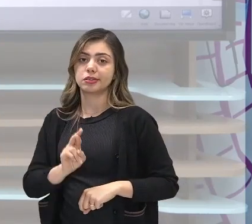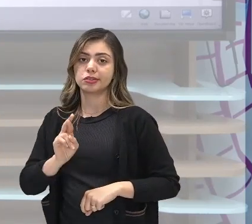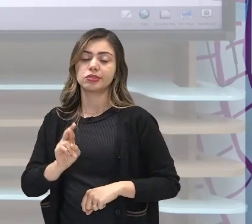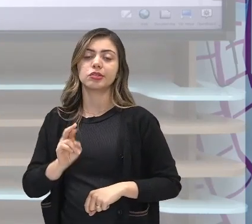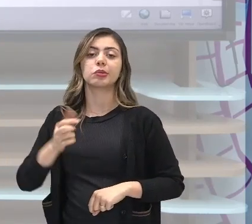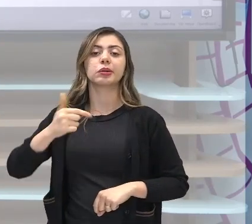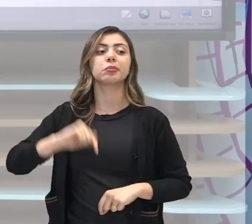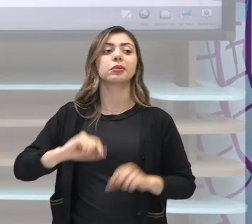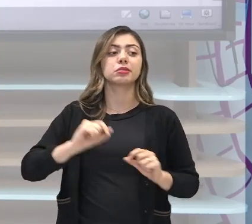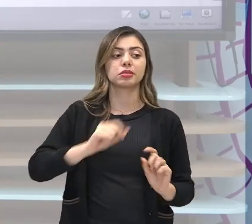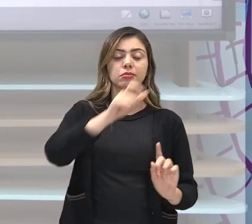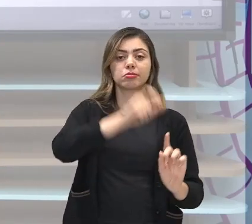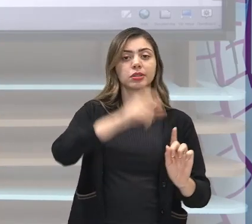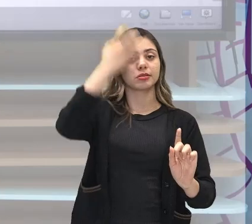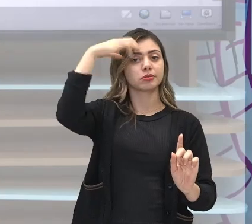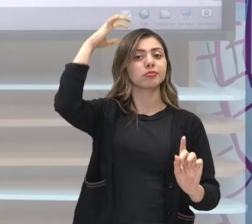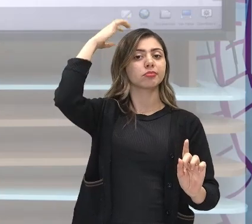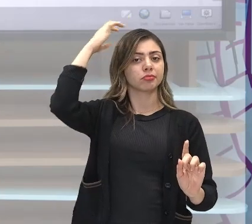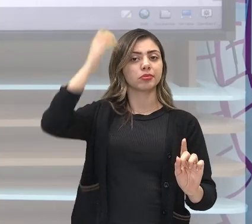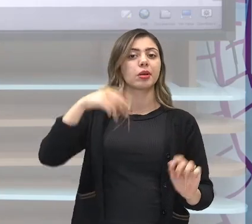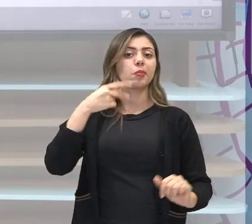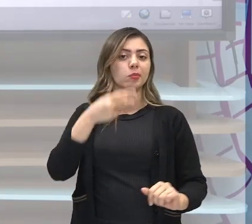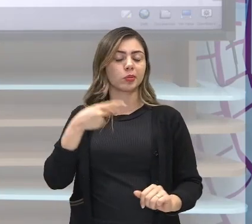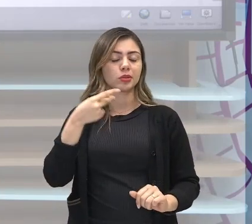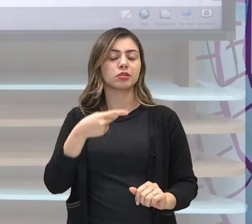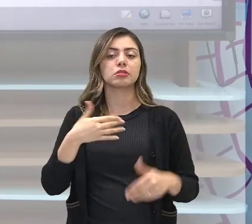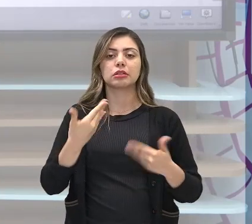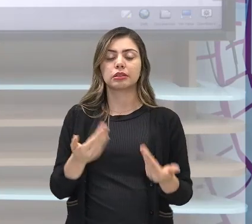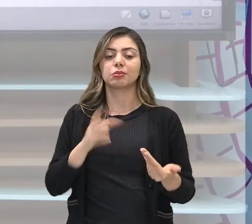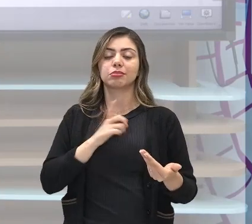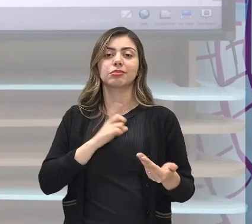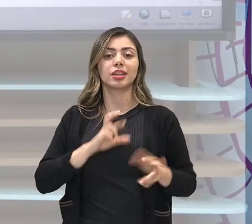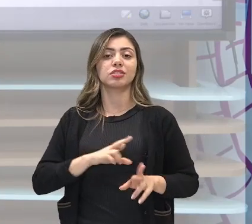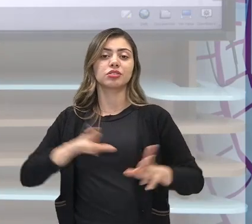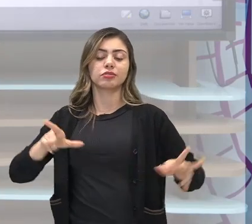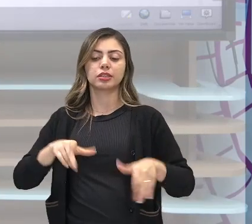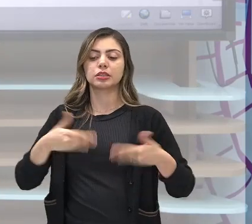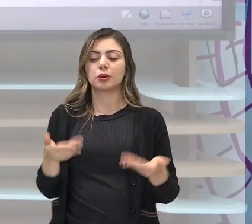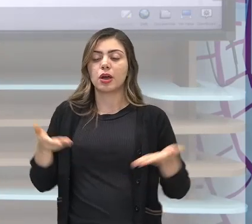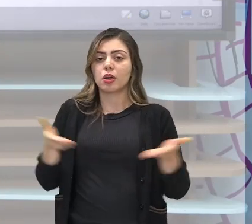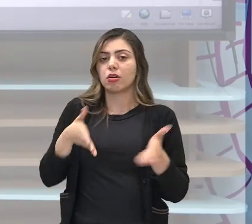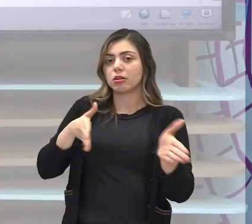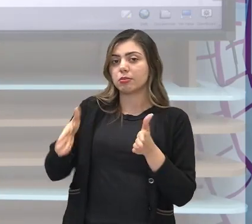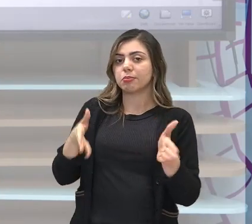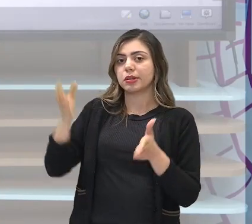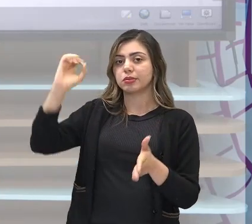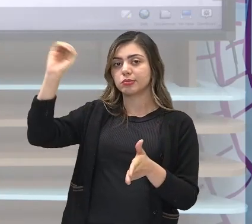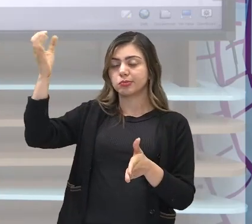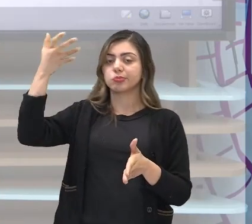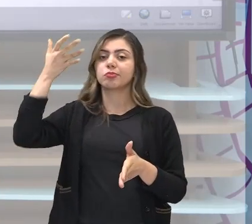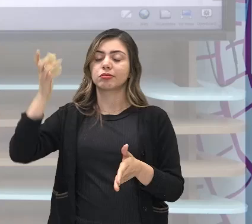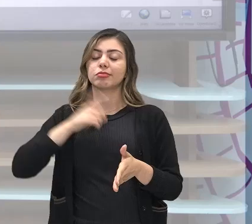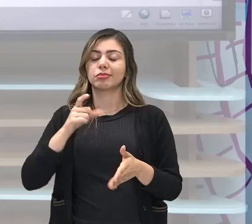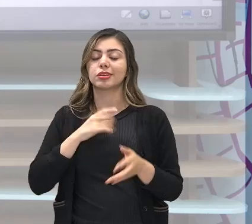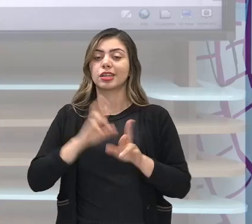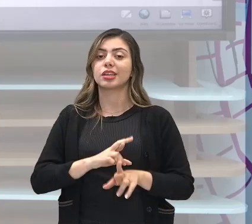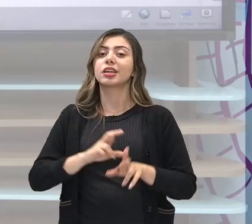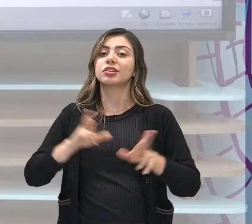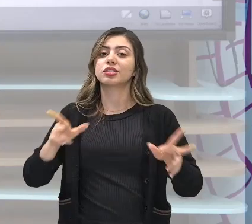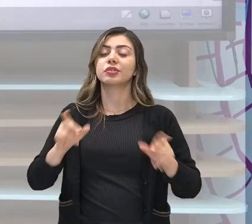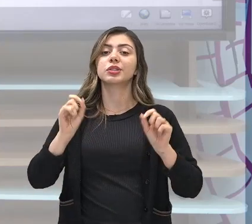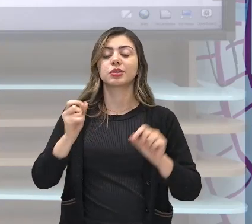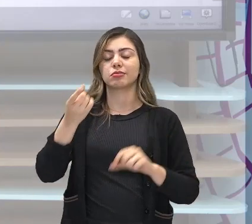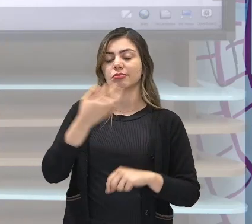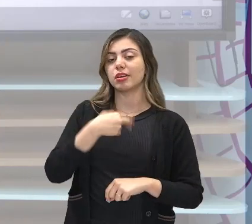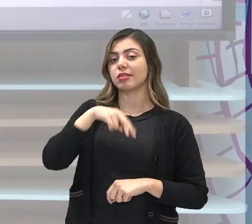e a figura dominante política. Então, é por isso que os ideais iluministas eles vão difundir justamente a